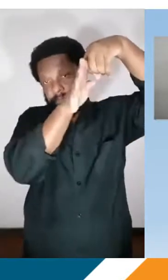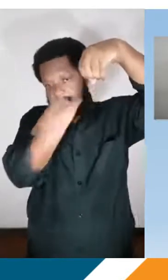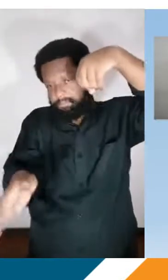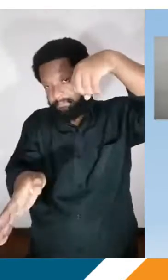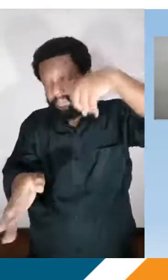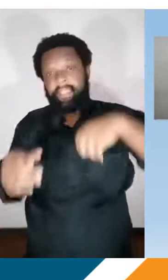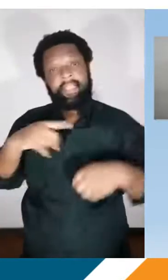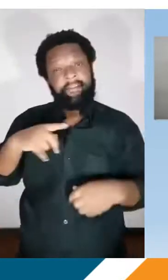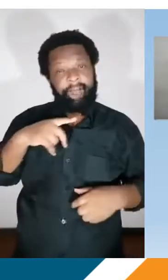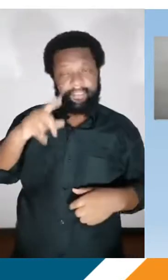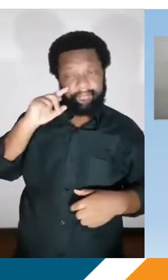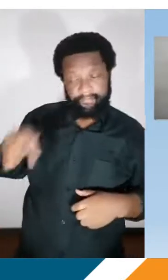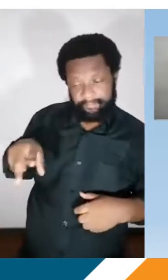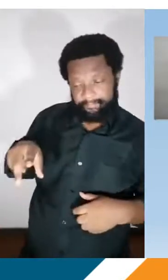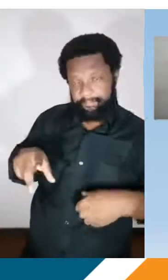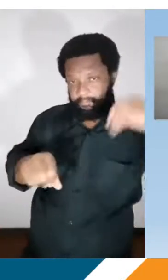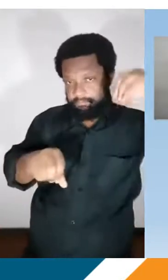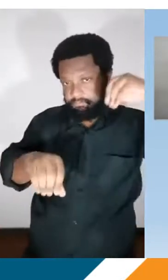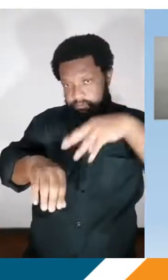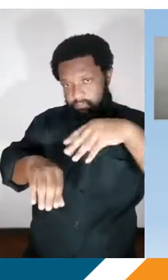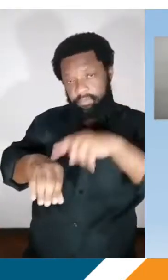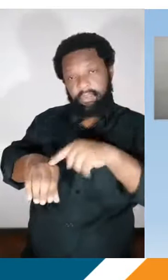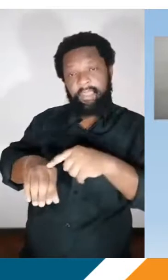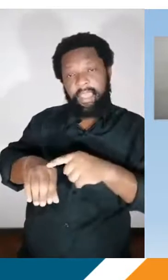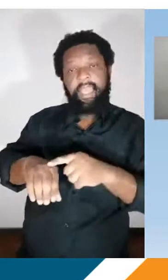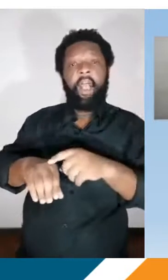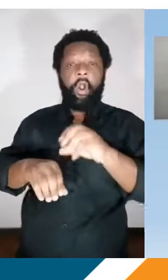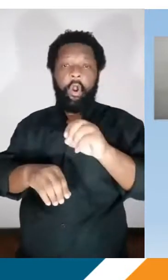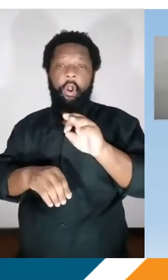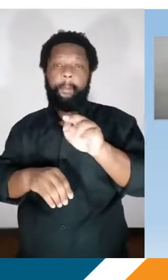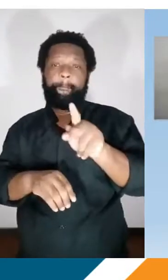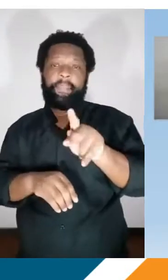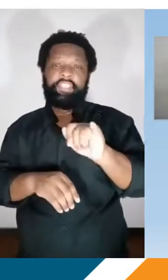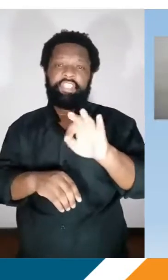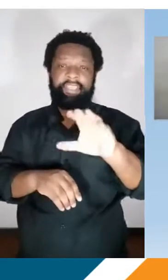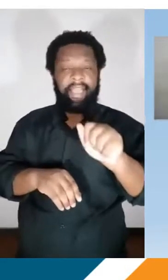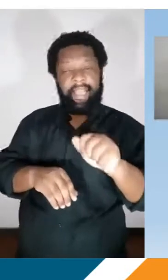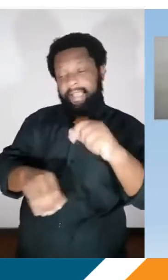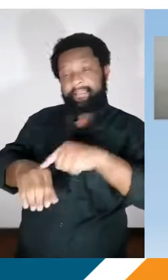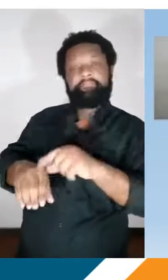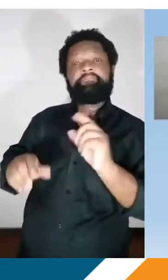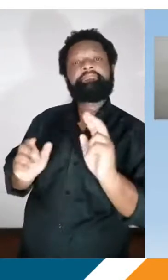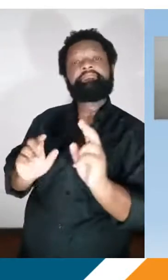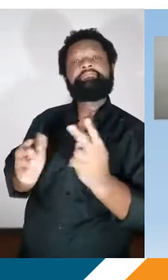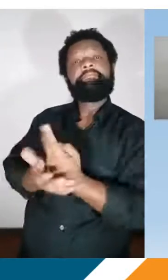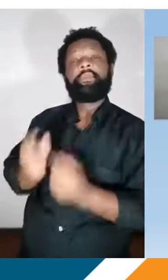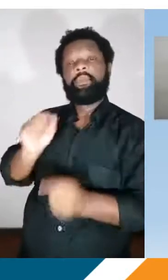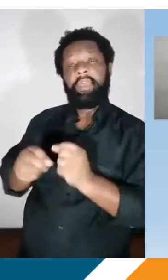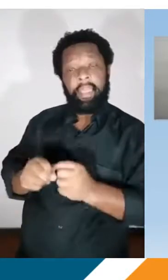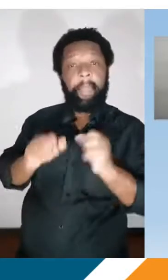quando você faz essa luz polarizada incidir num composto que tem uma isomeria óptica, o que vai acontecer?